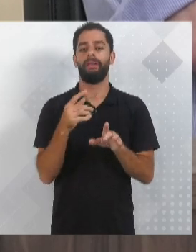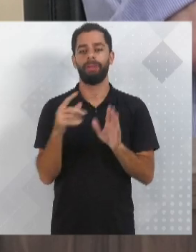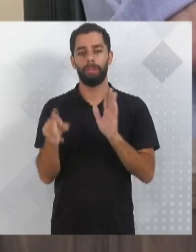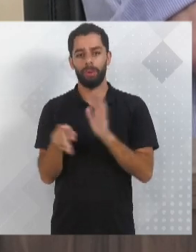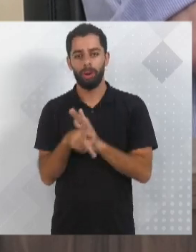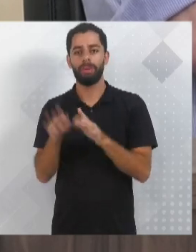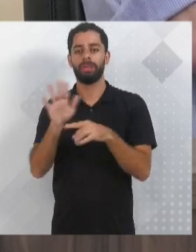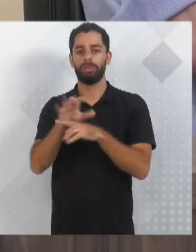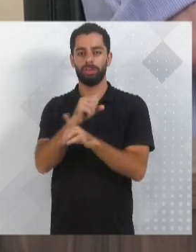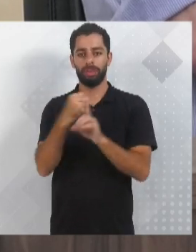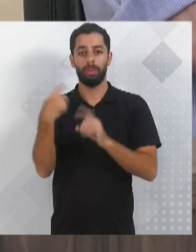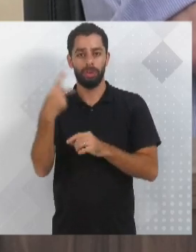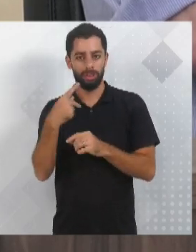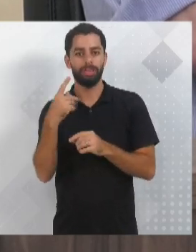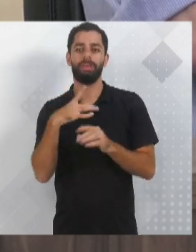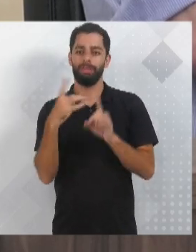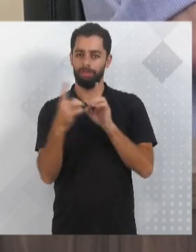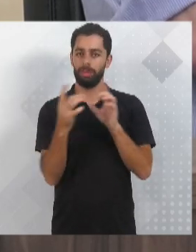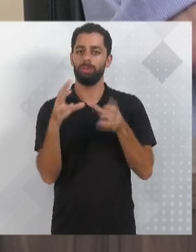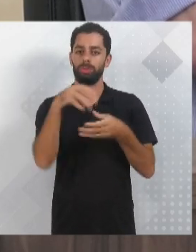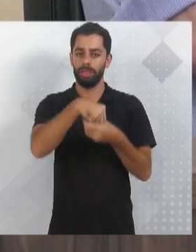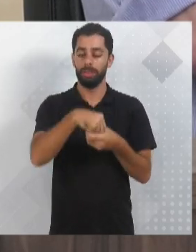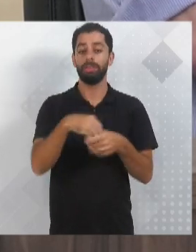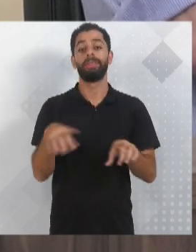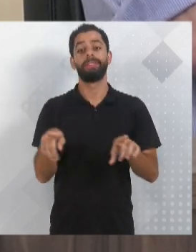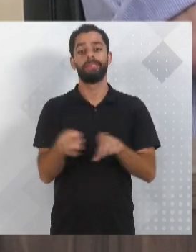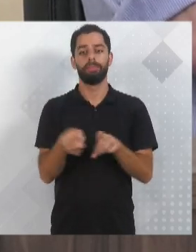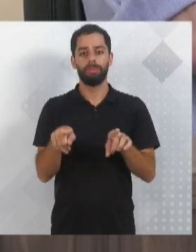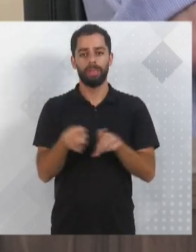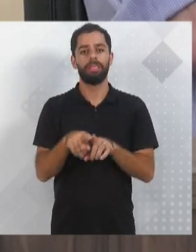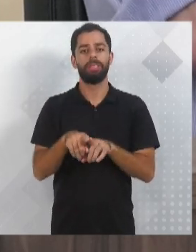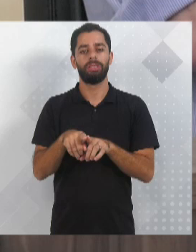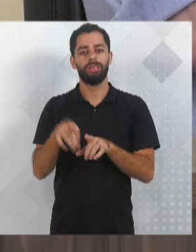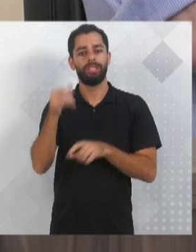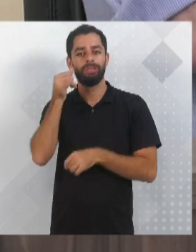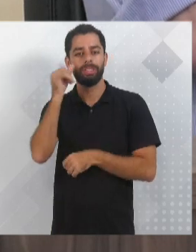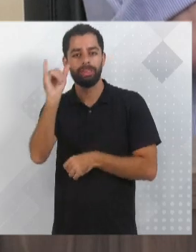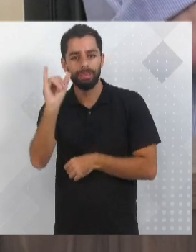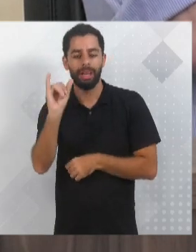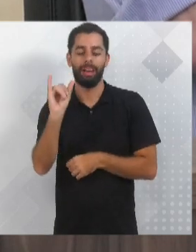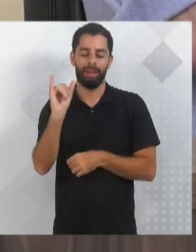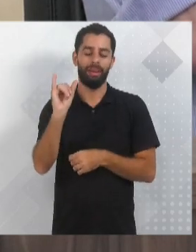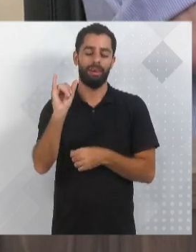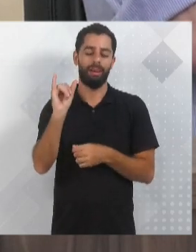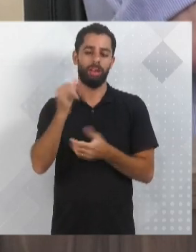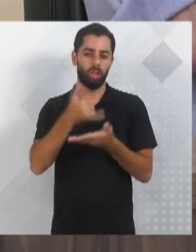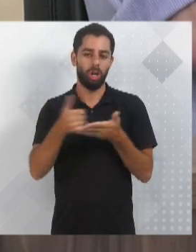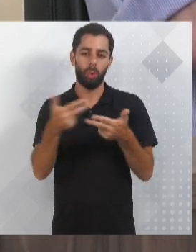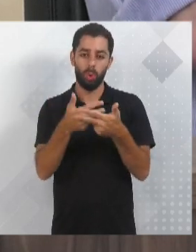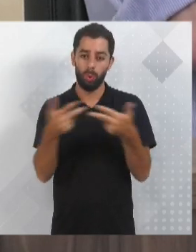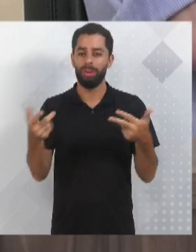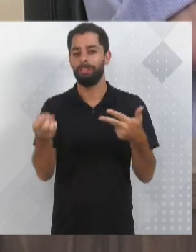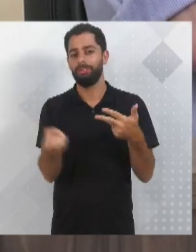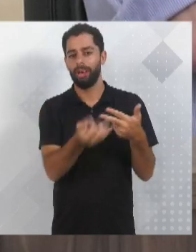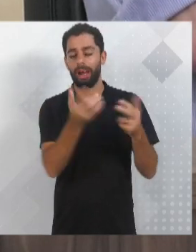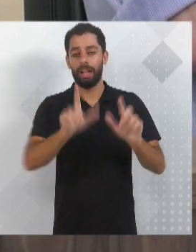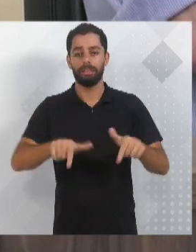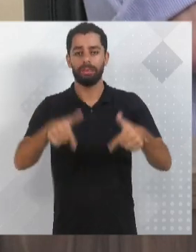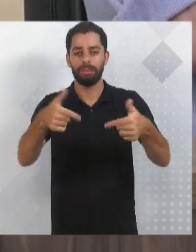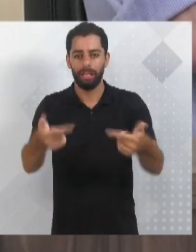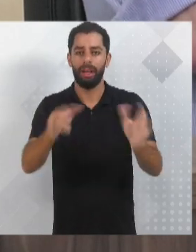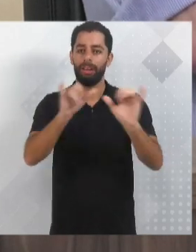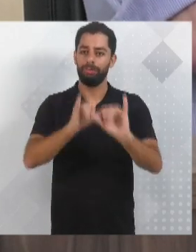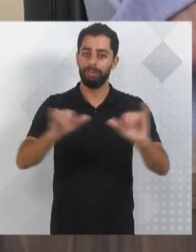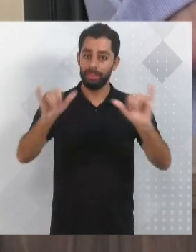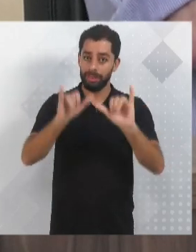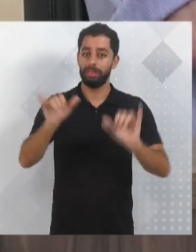assistência social, e também de prevenção, que às vezes a gente esquece de falar, né? São inúmeras ações de prevenção